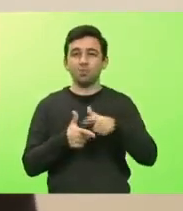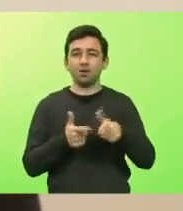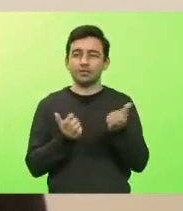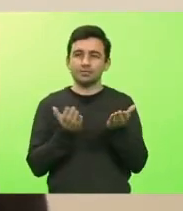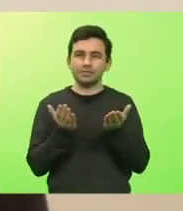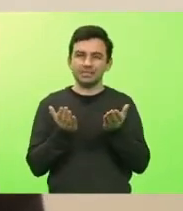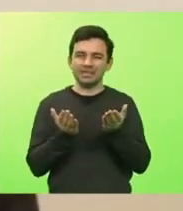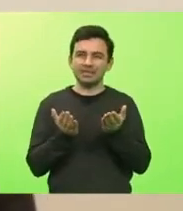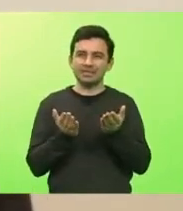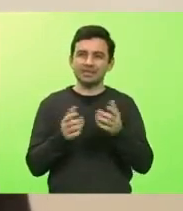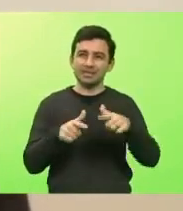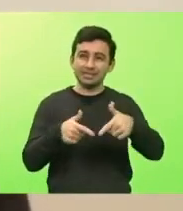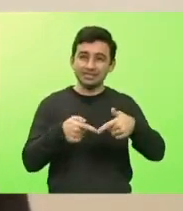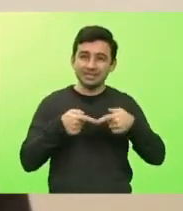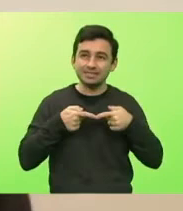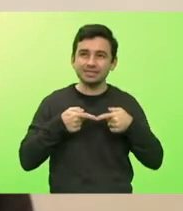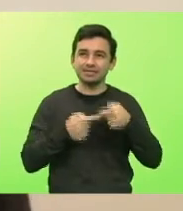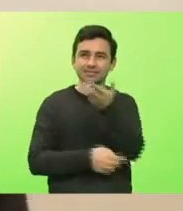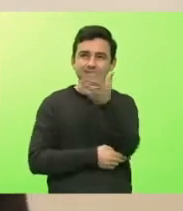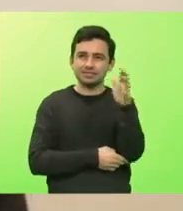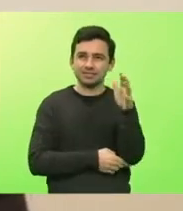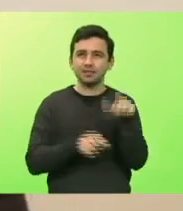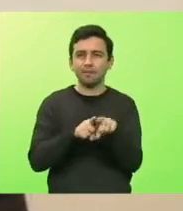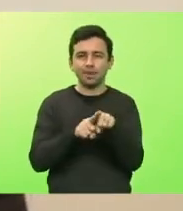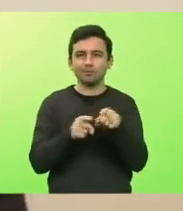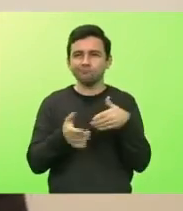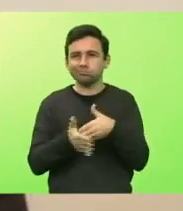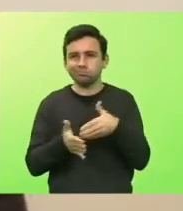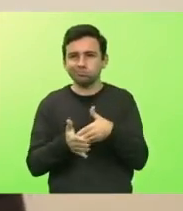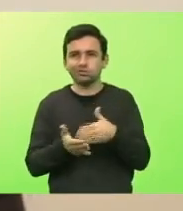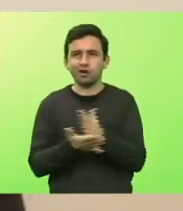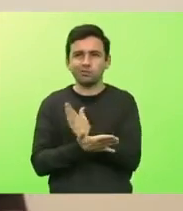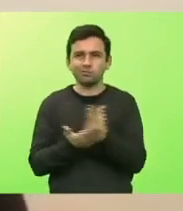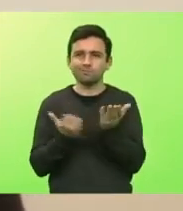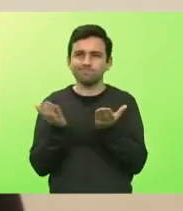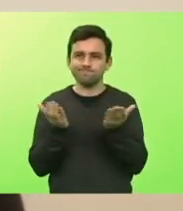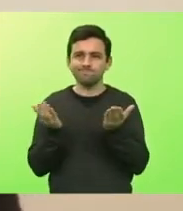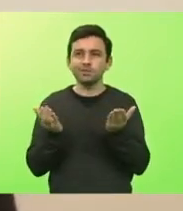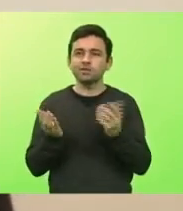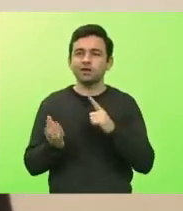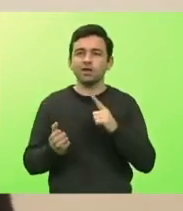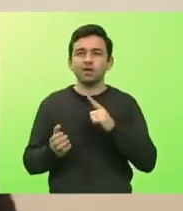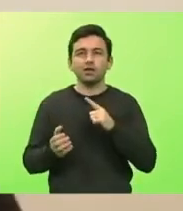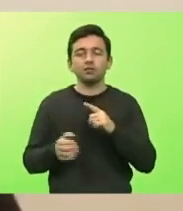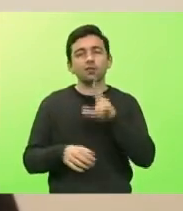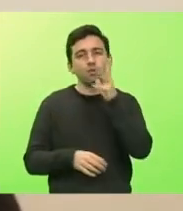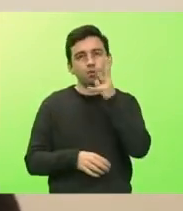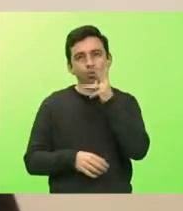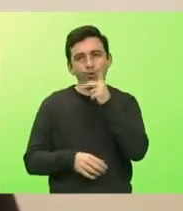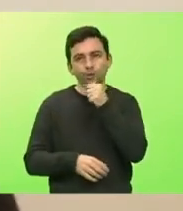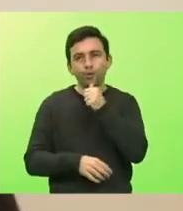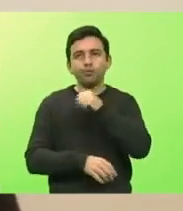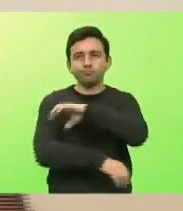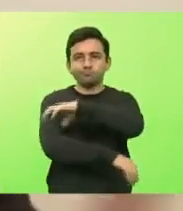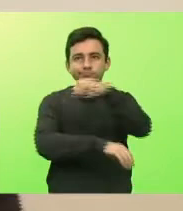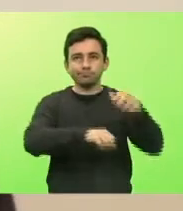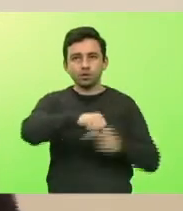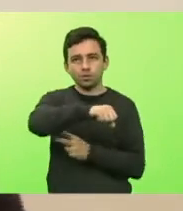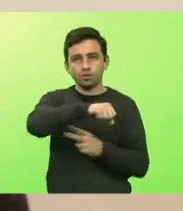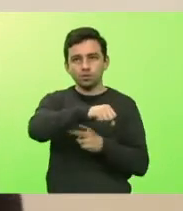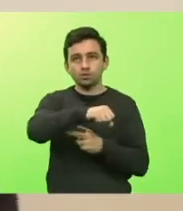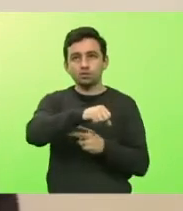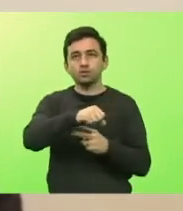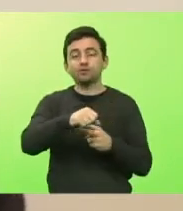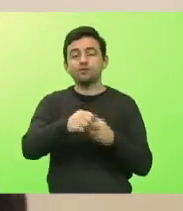outros entraves em termos de licitação, demorou para fazer a ponte. O contorno foi concluído, mas